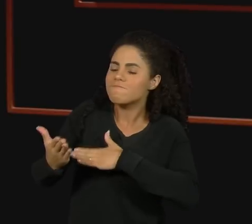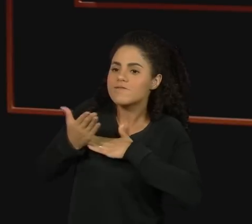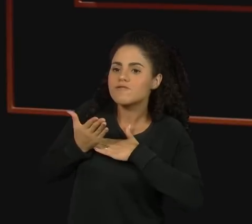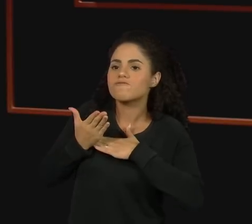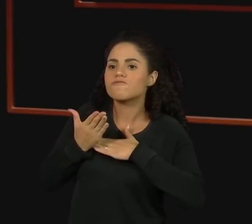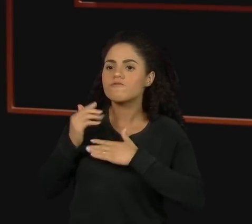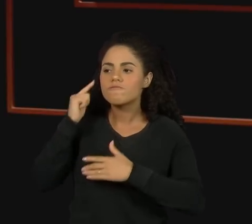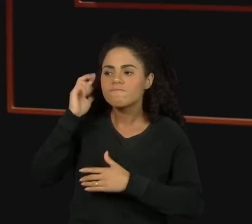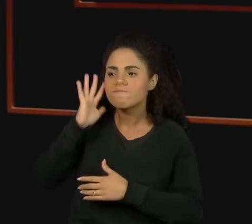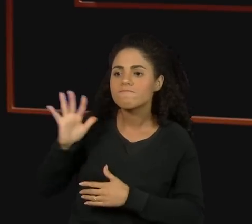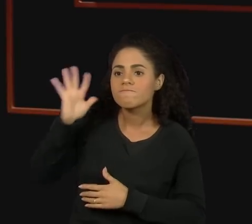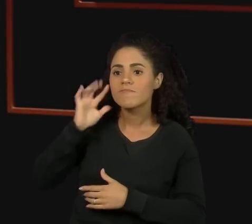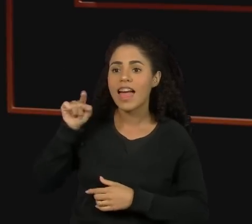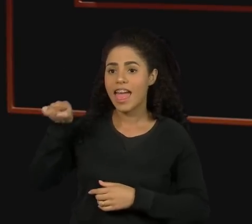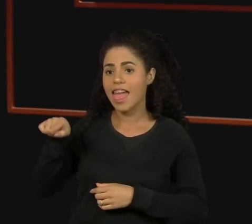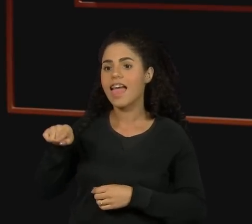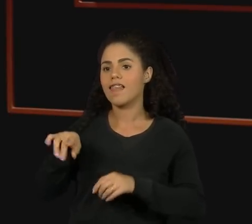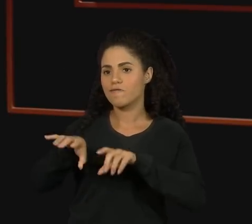ela formada na Unicamp,